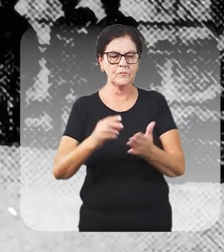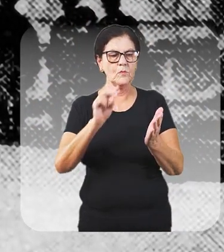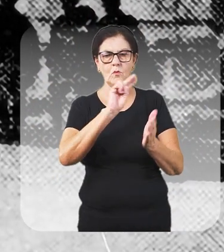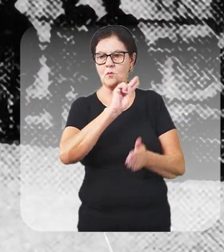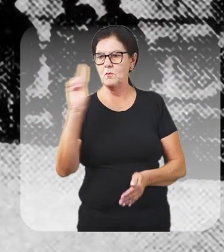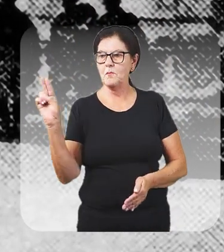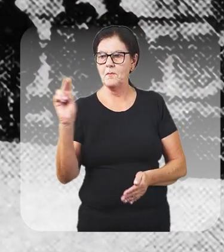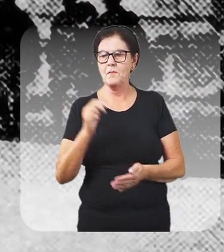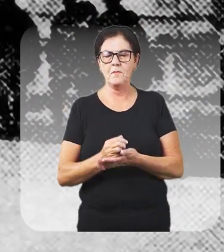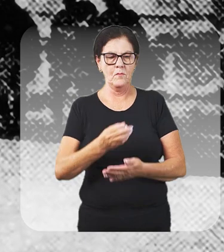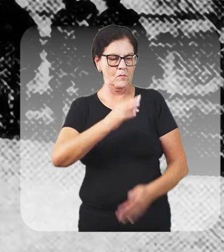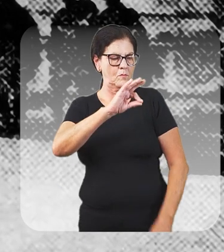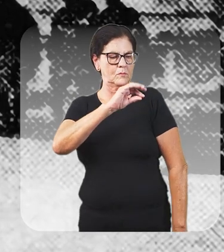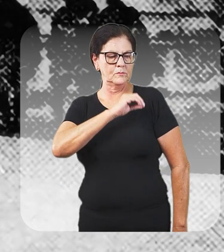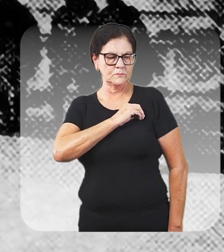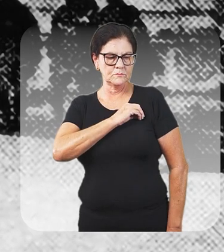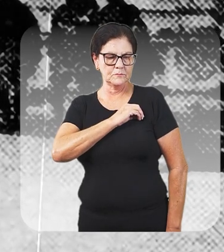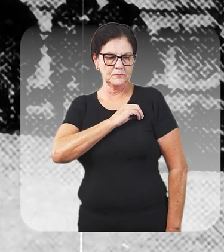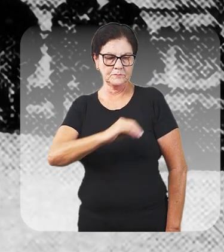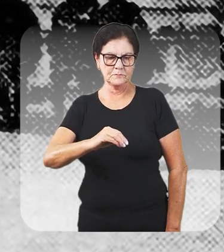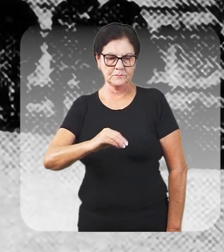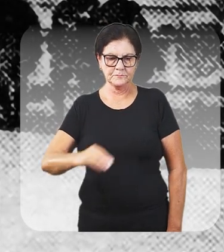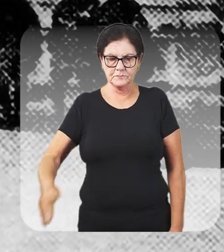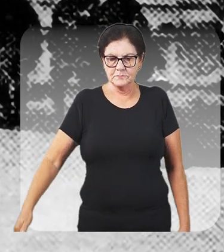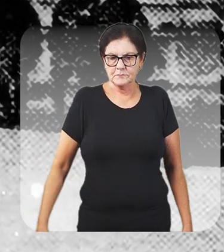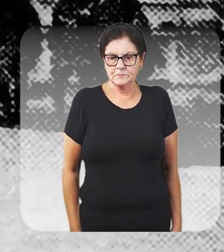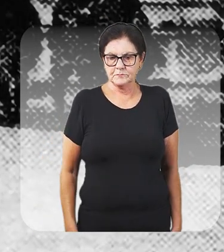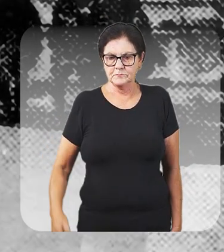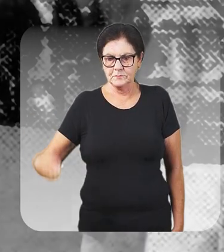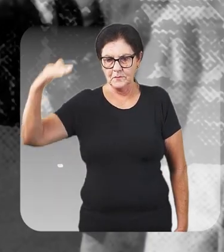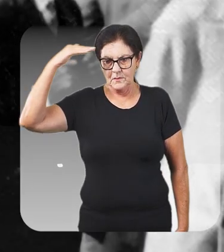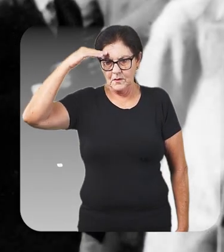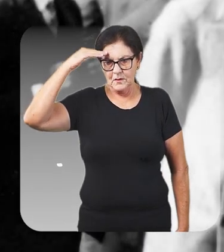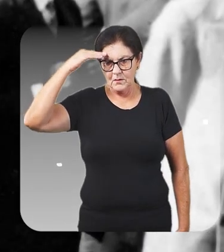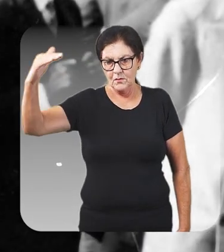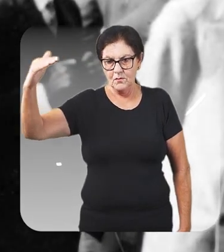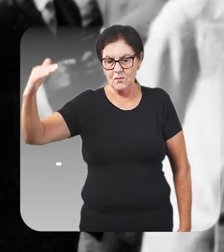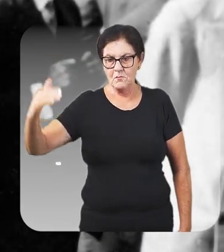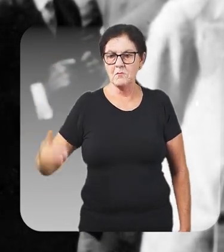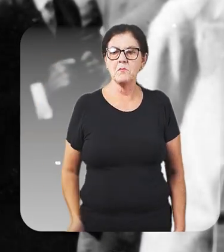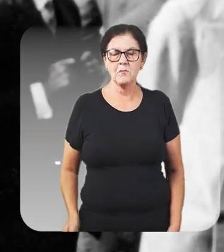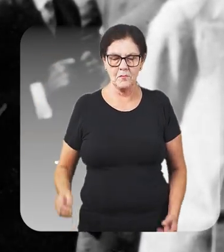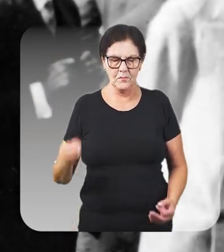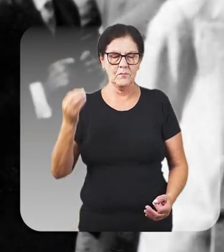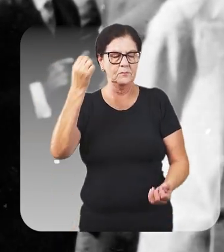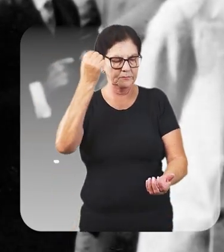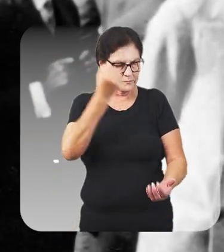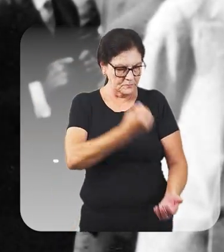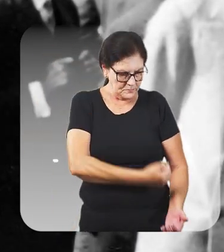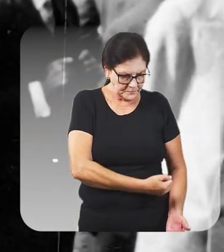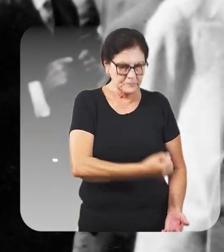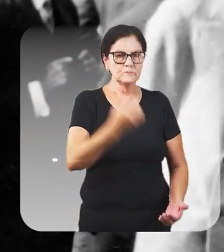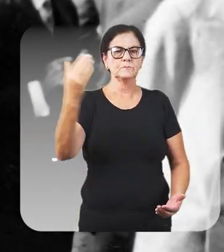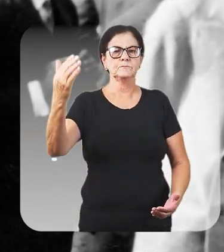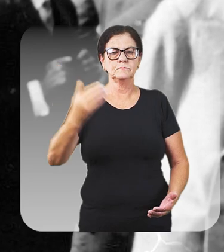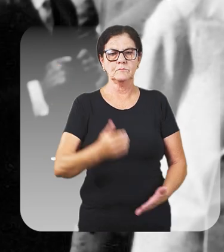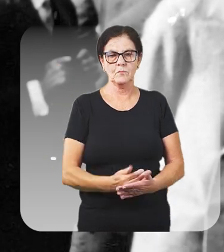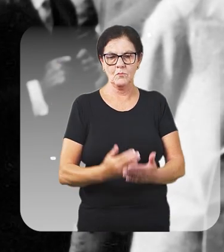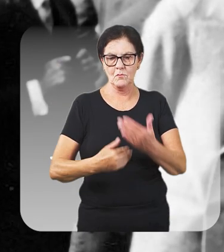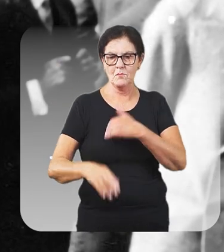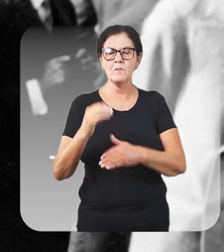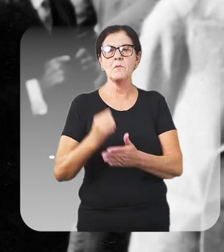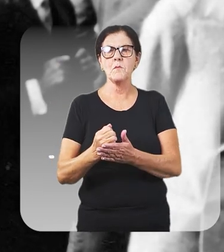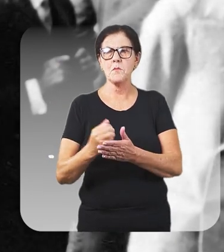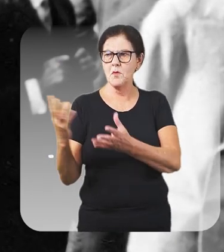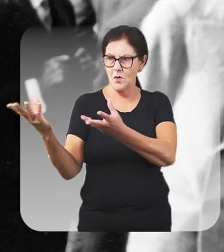Seus nomes ficaram gravados na história como heróis de uma causa maior, e sua luta pela renovação política e pela justiça